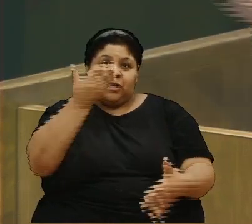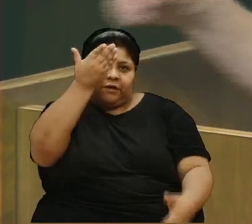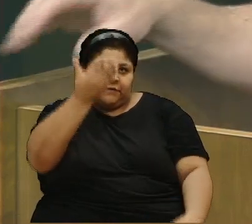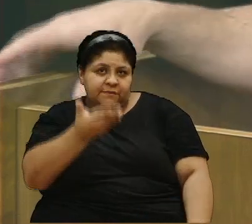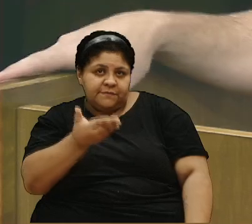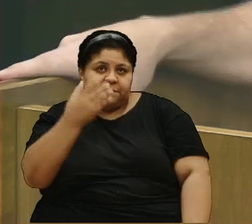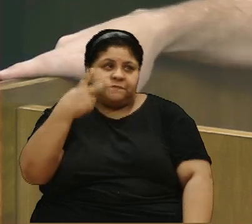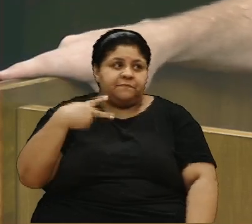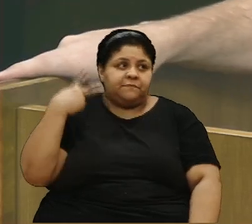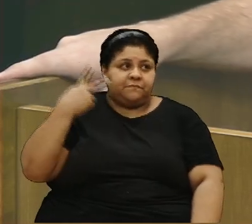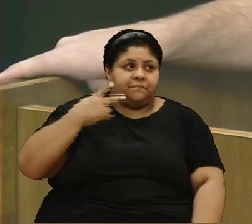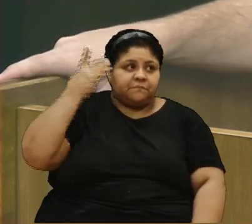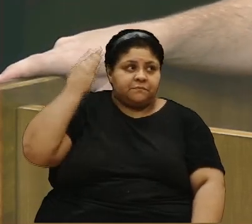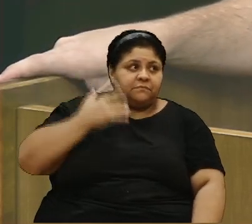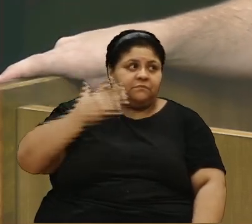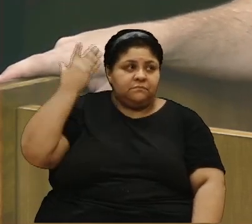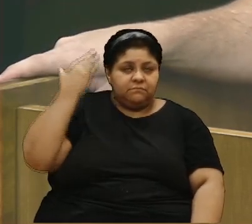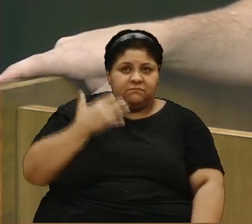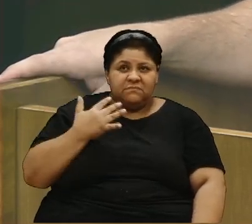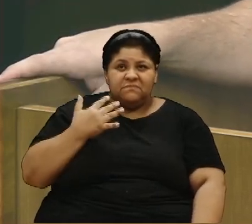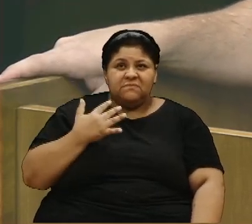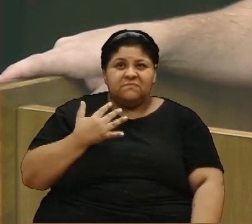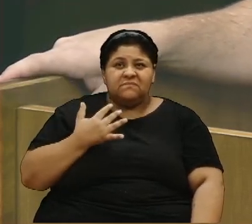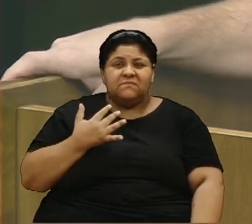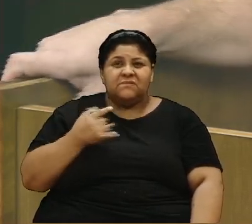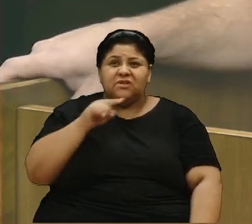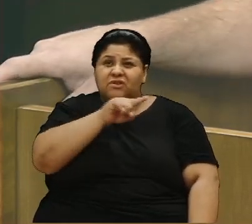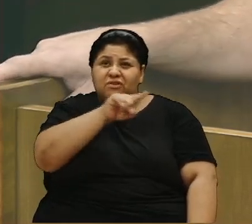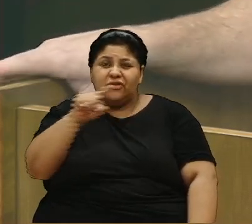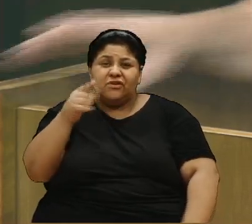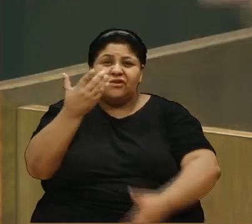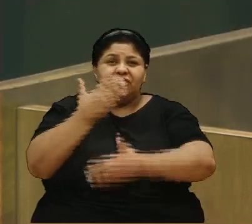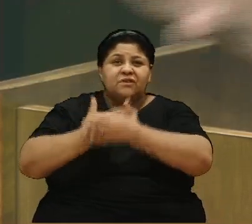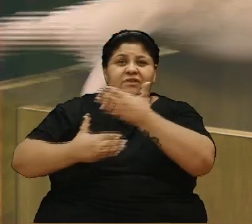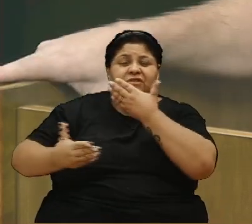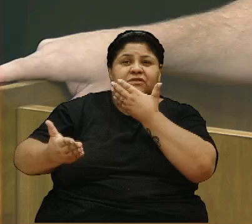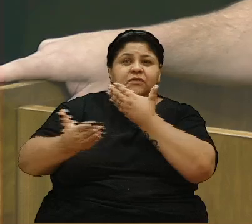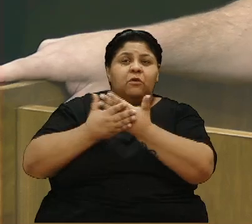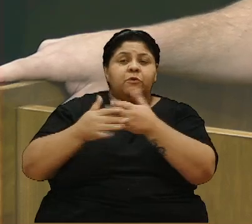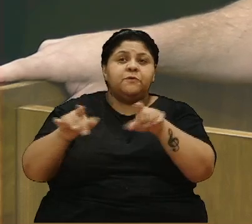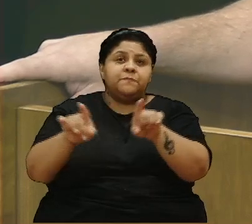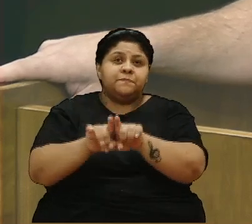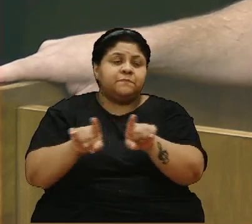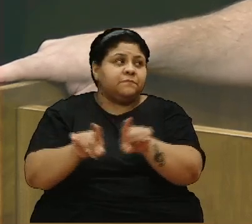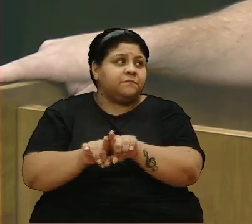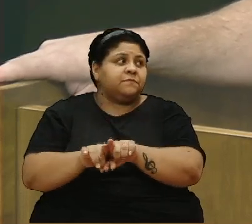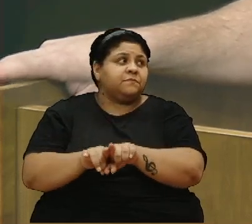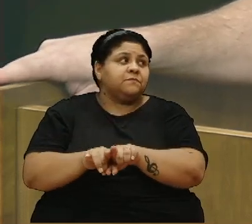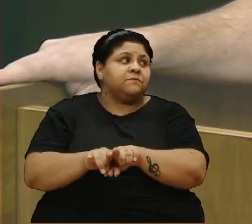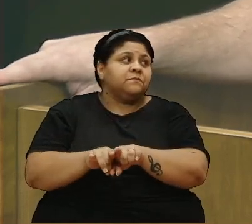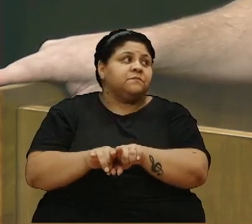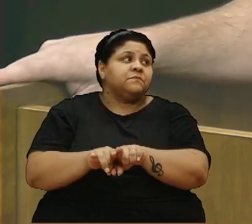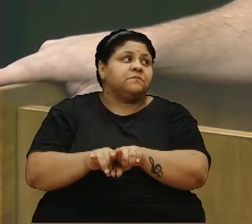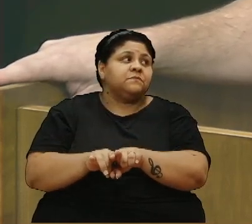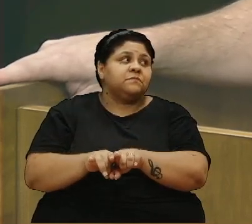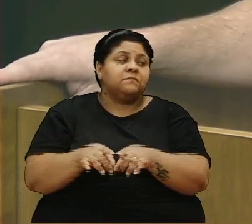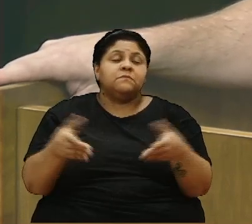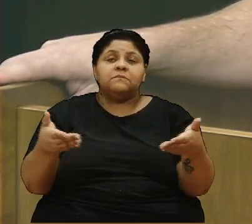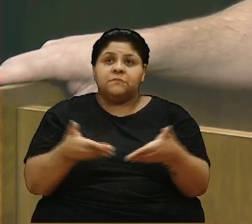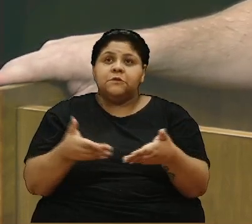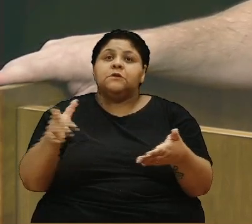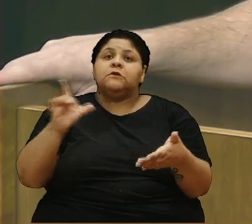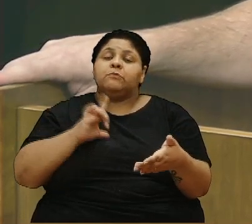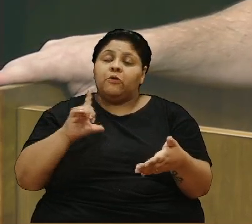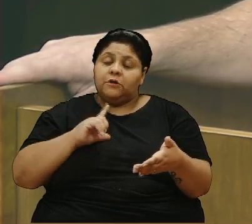questionou a vereadora Daiane Mello, eu sei todas as dificuldades do governo. Todas. E